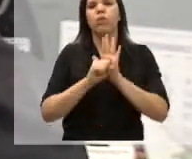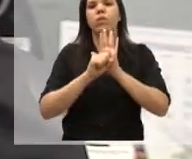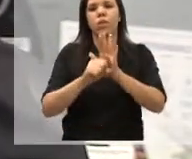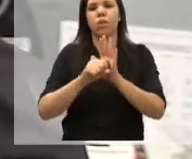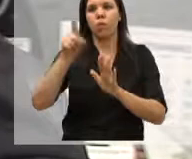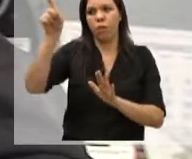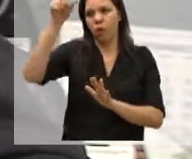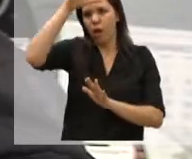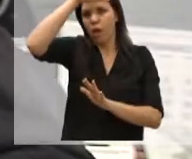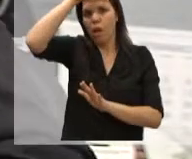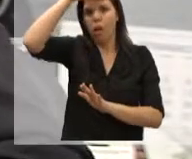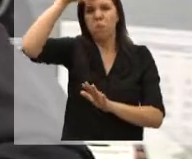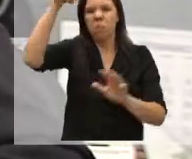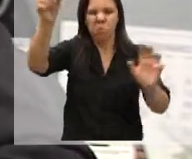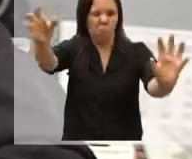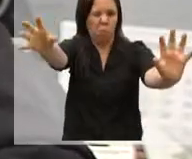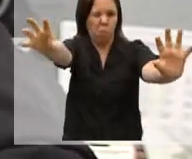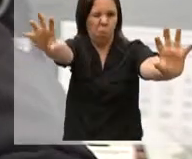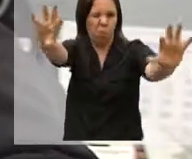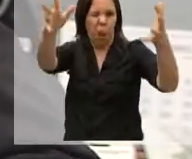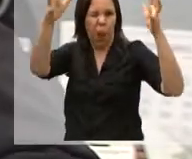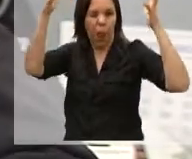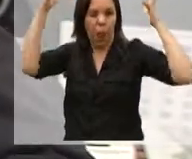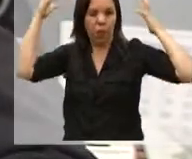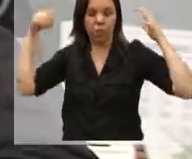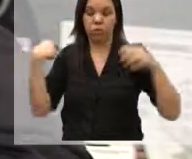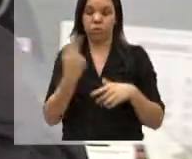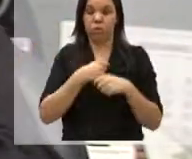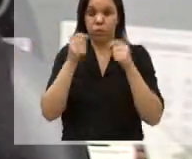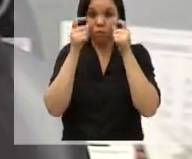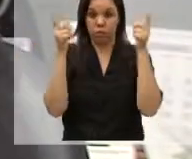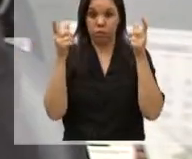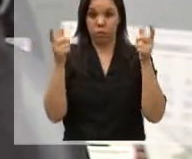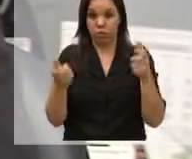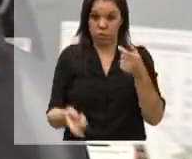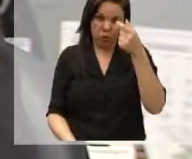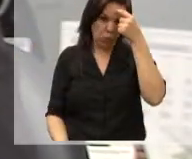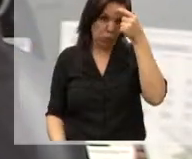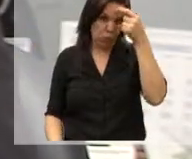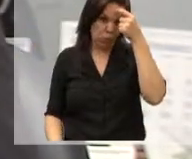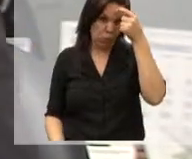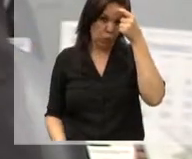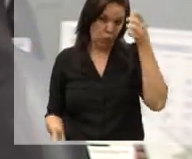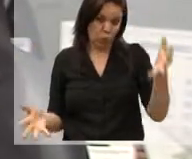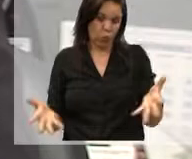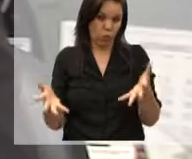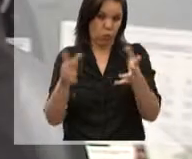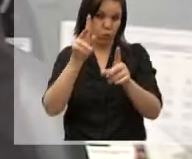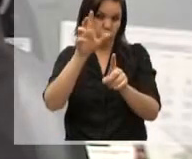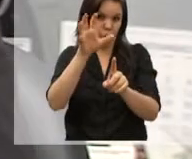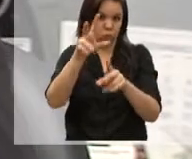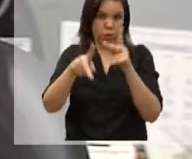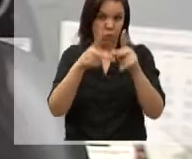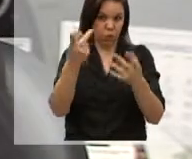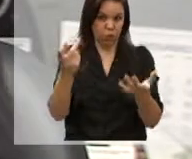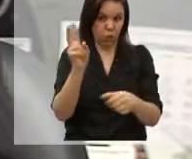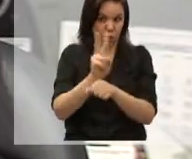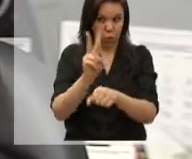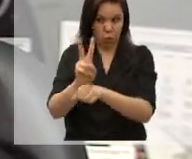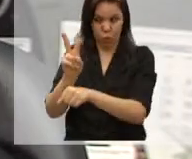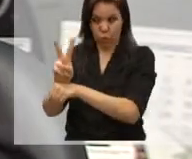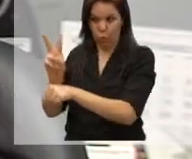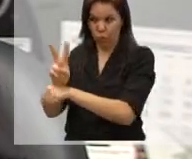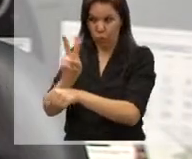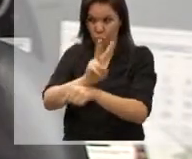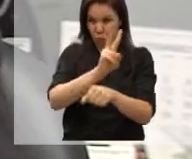da floresta amazônica, nós temos que despertar cada vez mais a consciência das pessoas para a preservação do meio ambiente. Eu digo